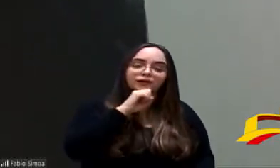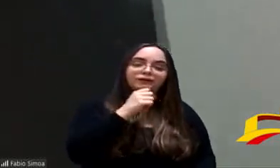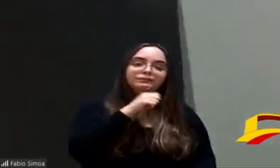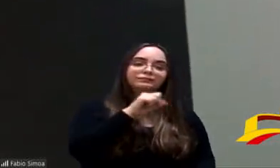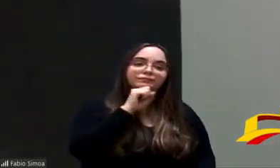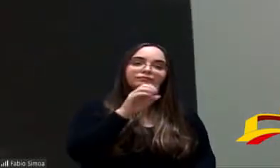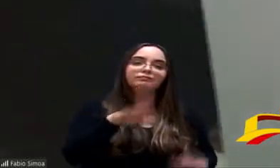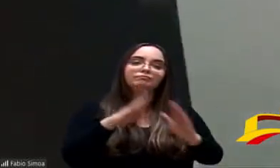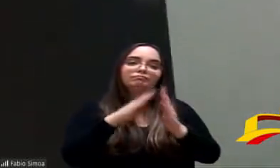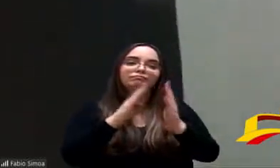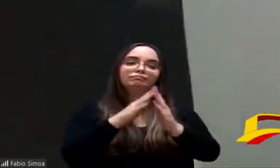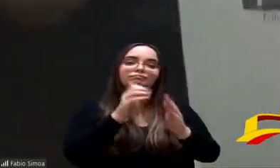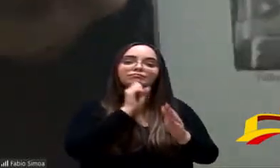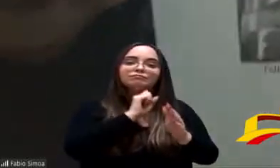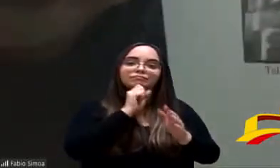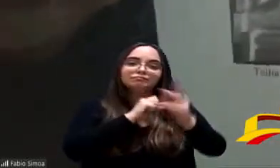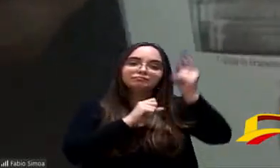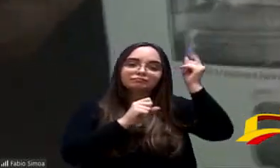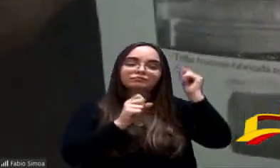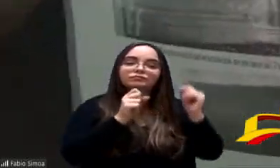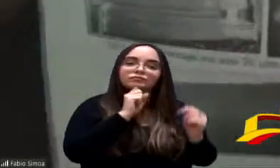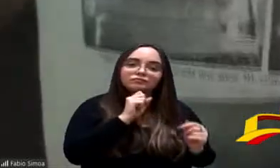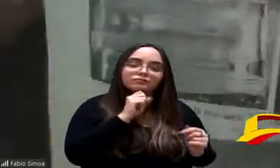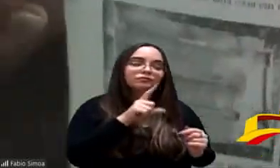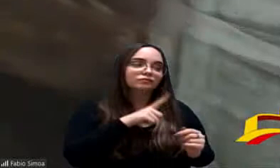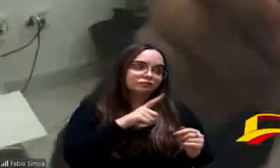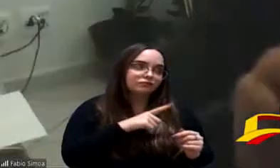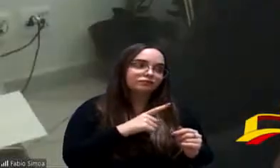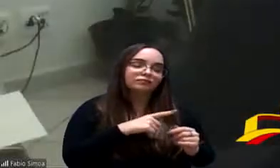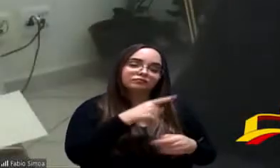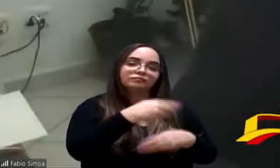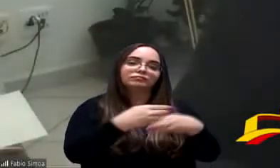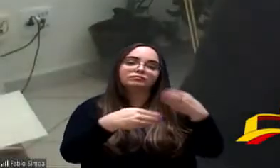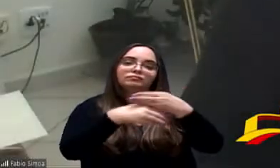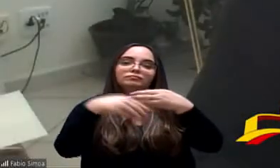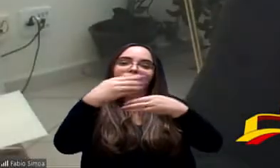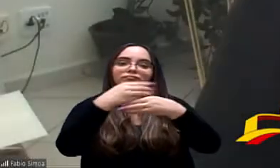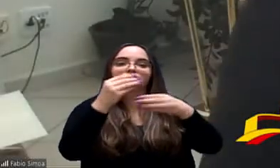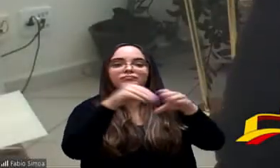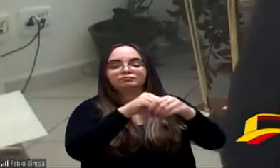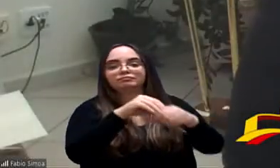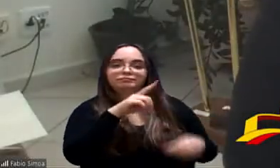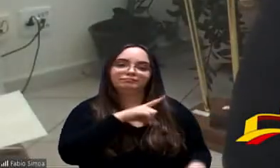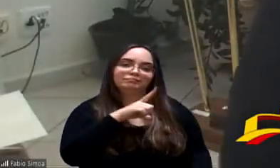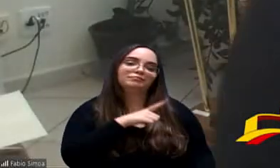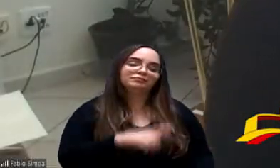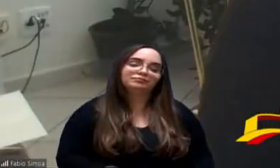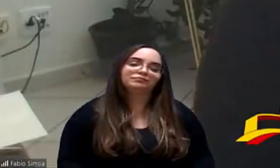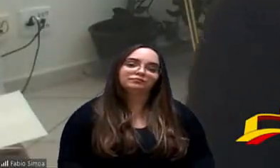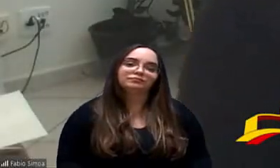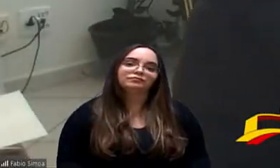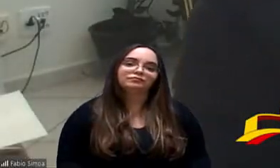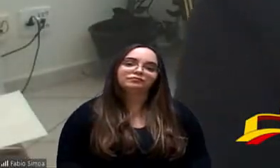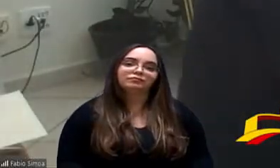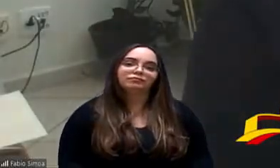casas aí, as casas mais antigas dos nossos avós, tem a história aí dele, do Antônio